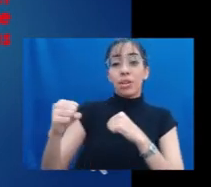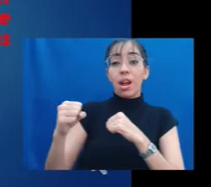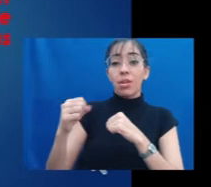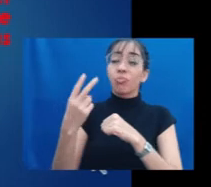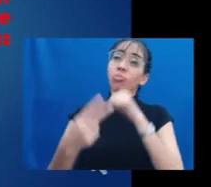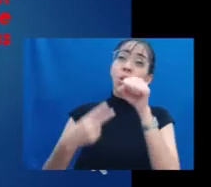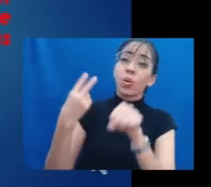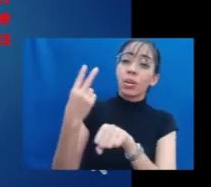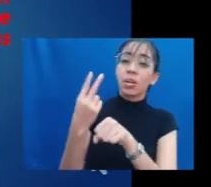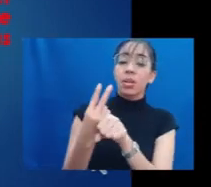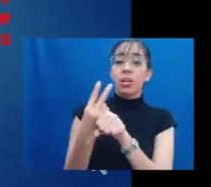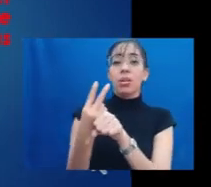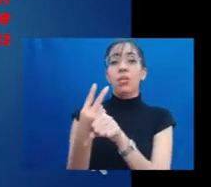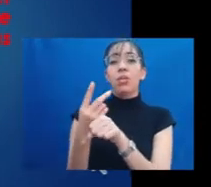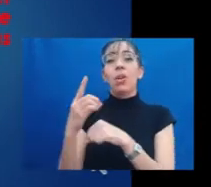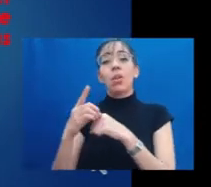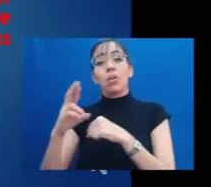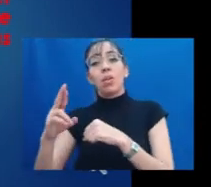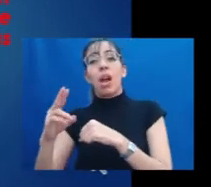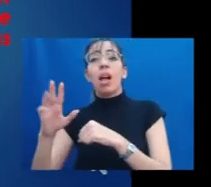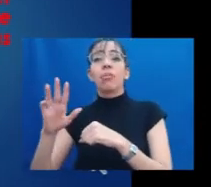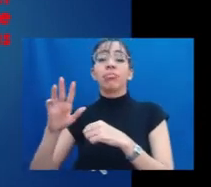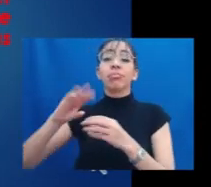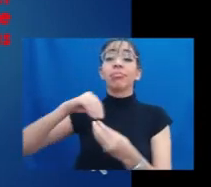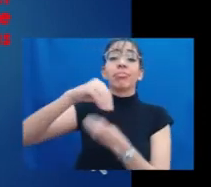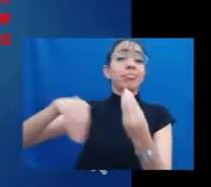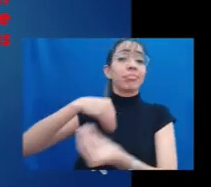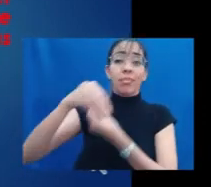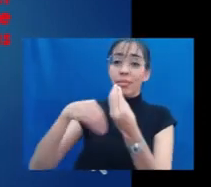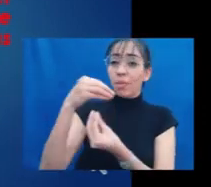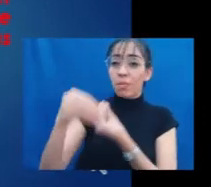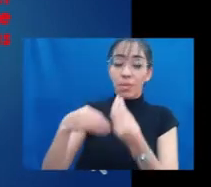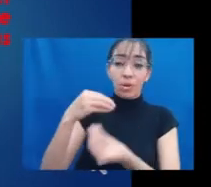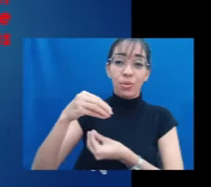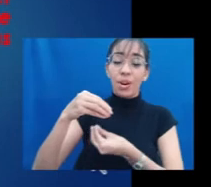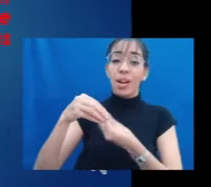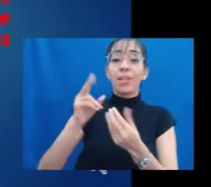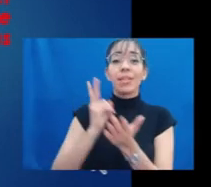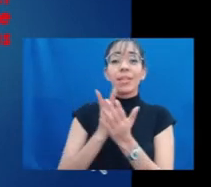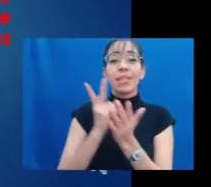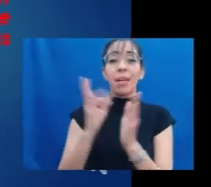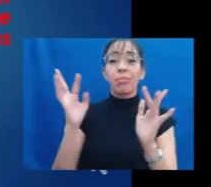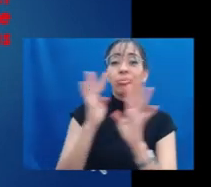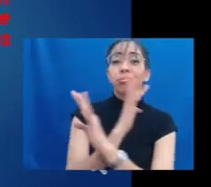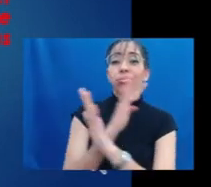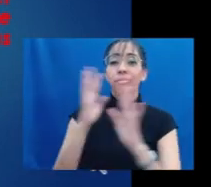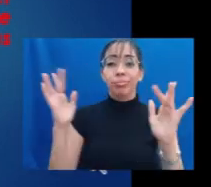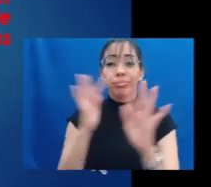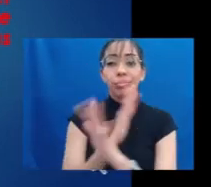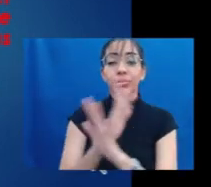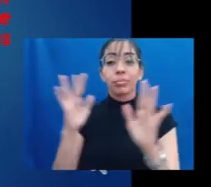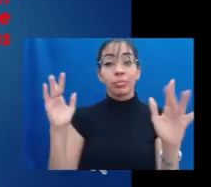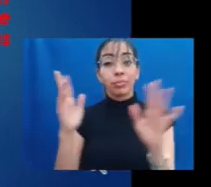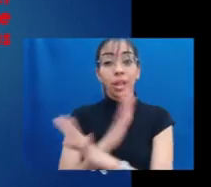para outro laboratório, o aluno de mestrado fica ali cerca de 2 anos, pode fazer o doutorado em outro laboratório ou em outra instituição, o de doutorado fica